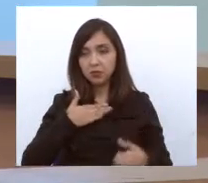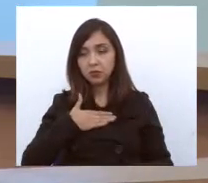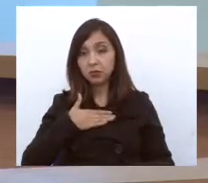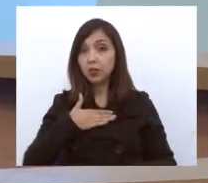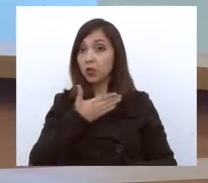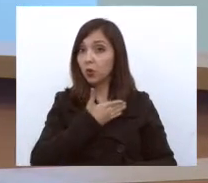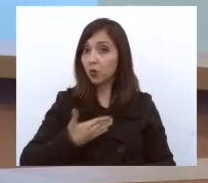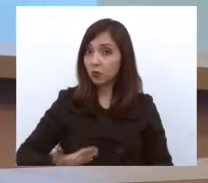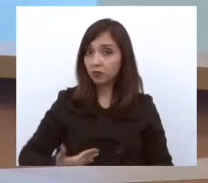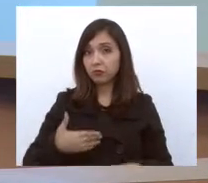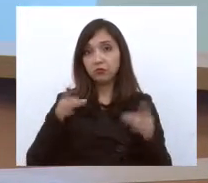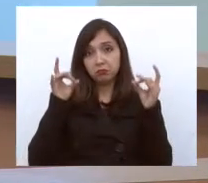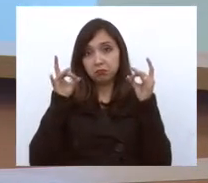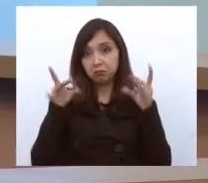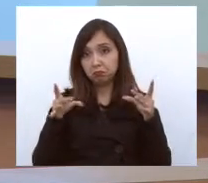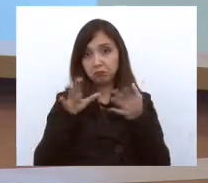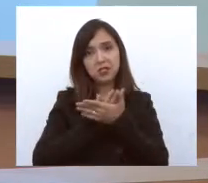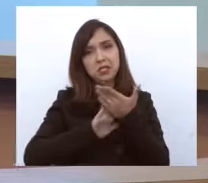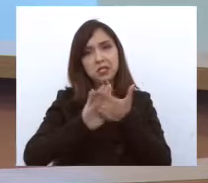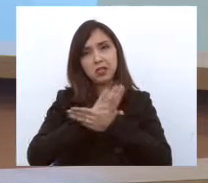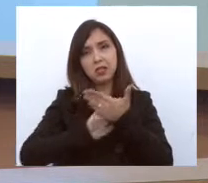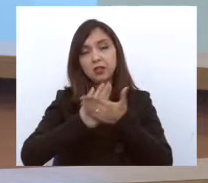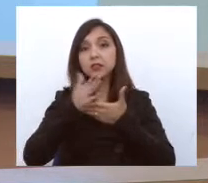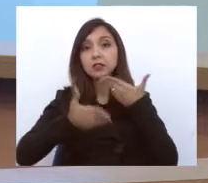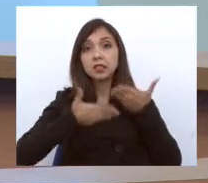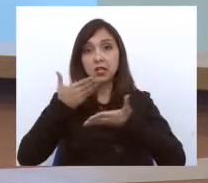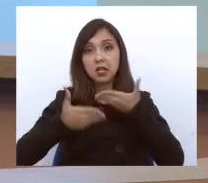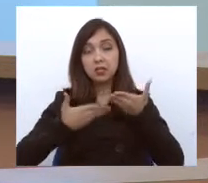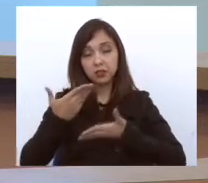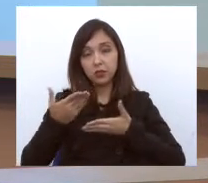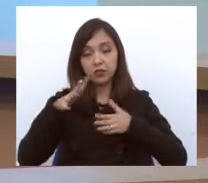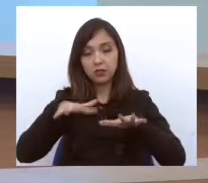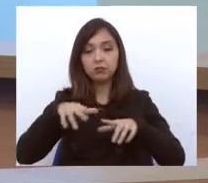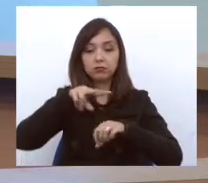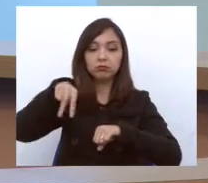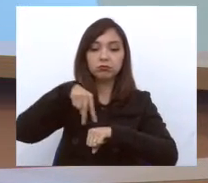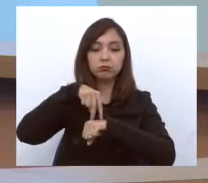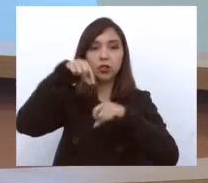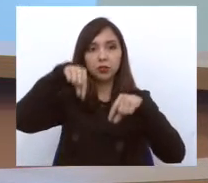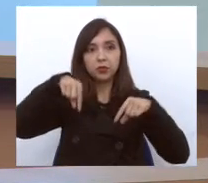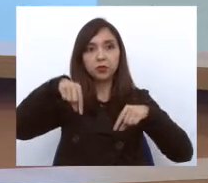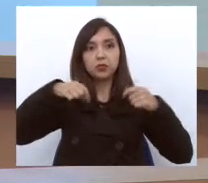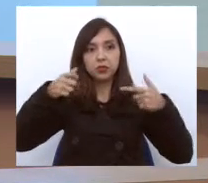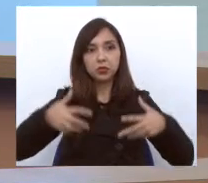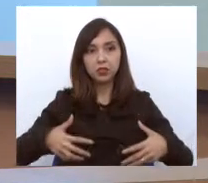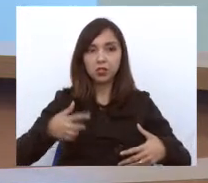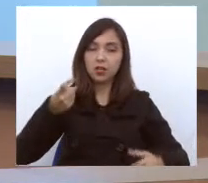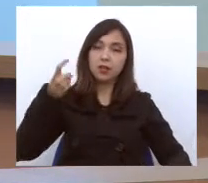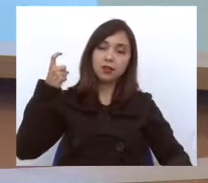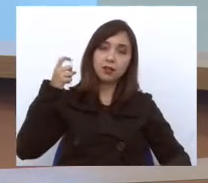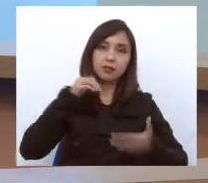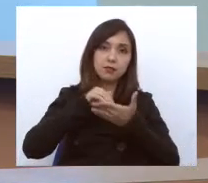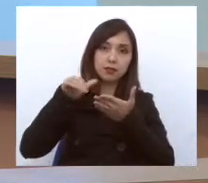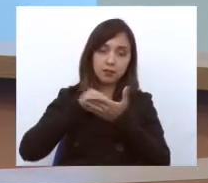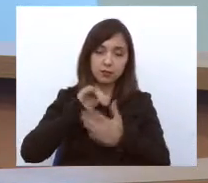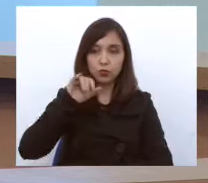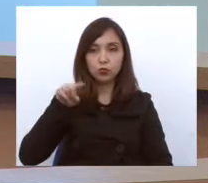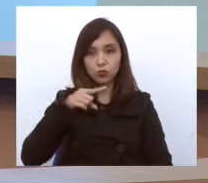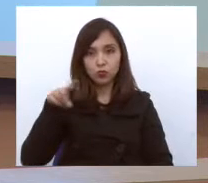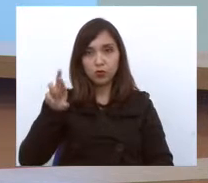não cumpriu o que foi tratado numa audiência aqui, junto com o ex-secretário João